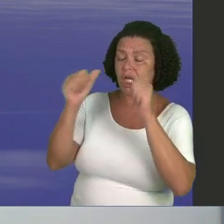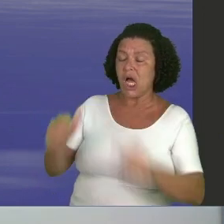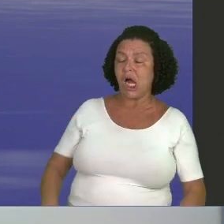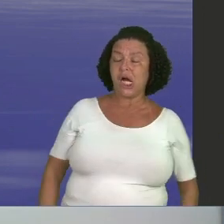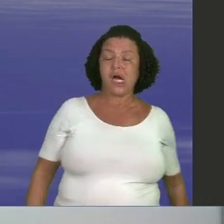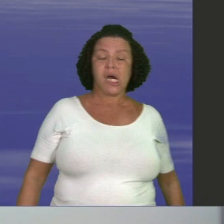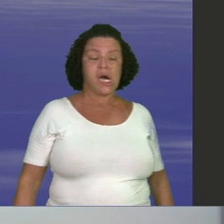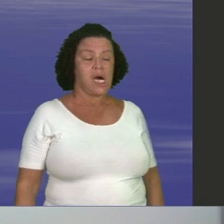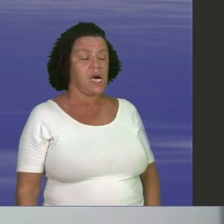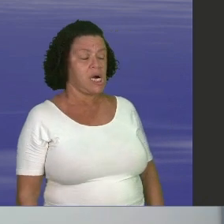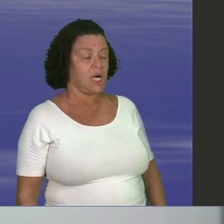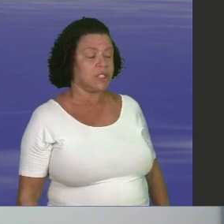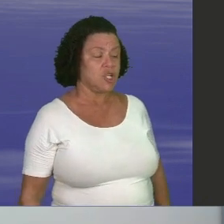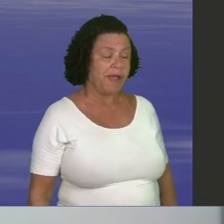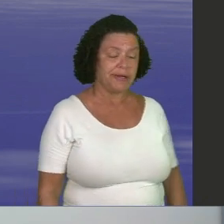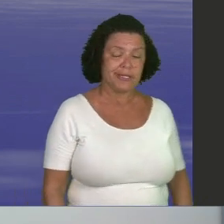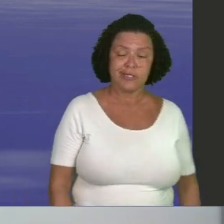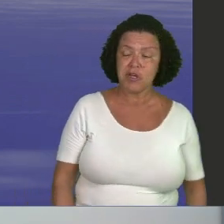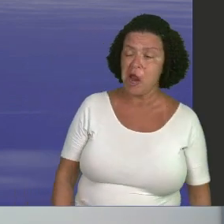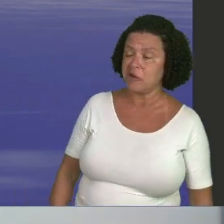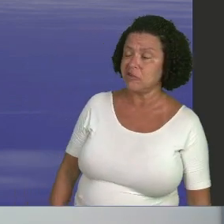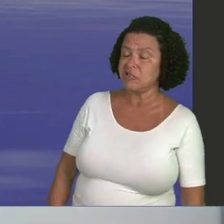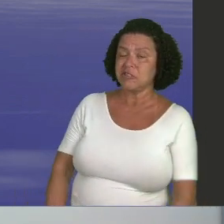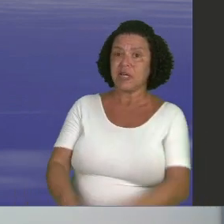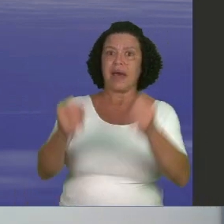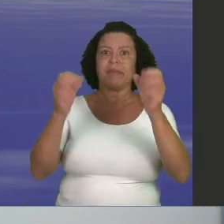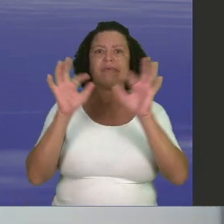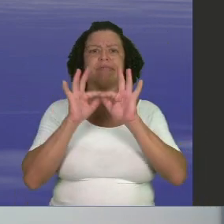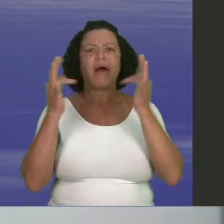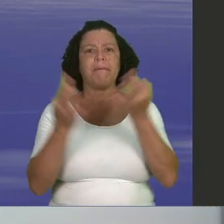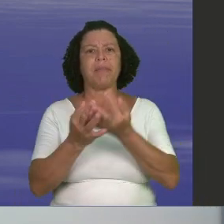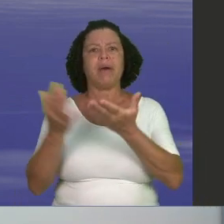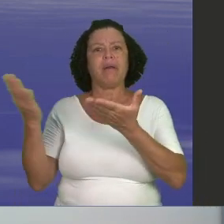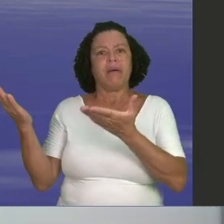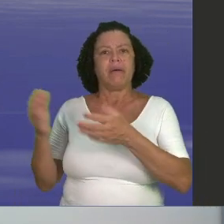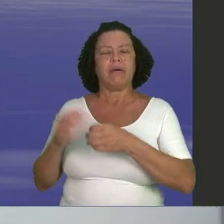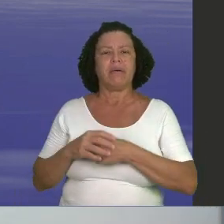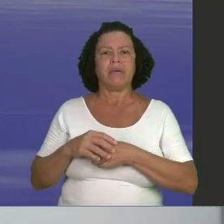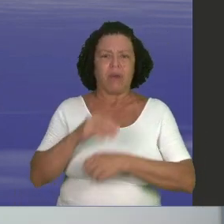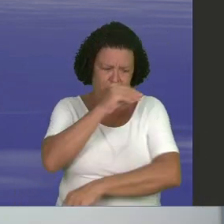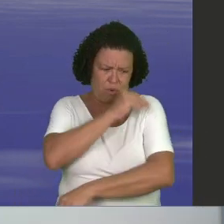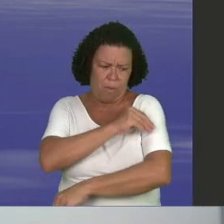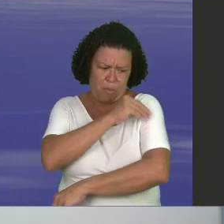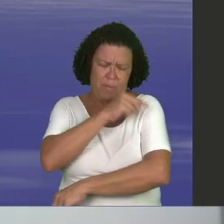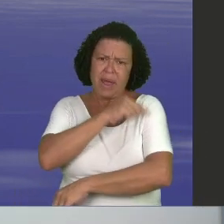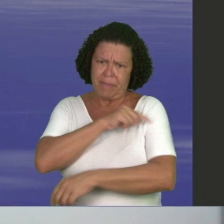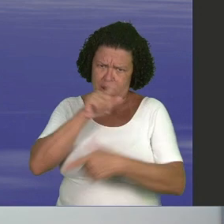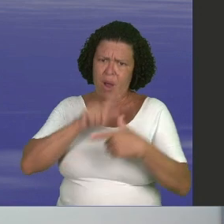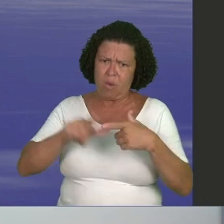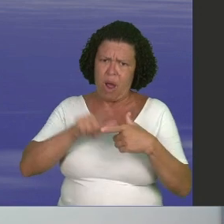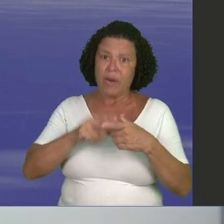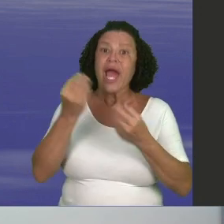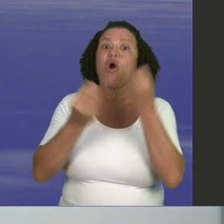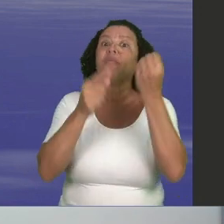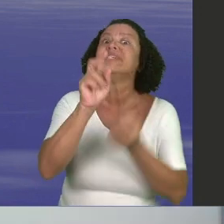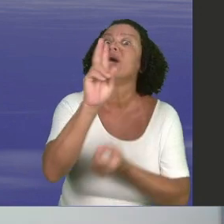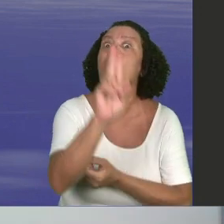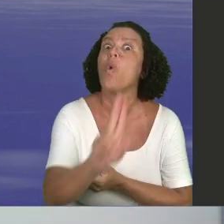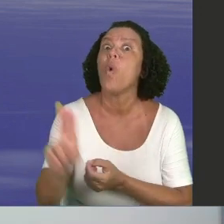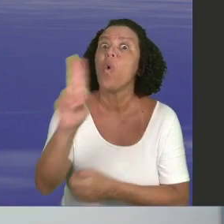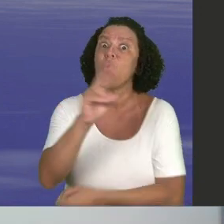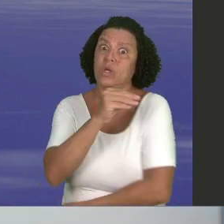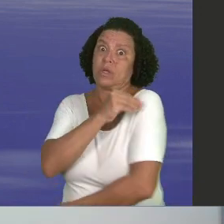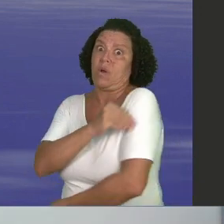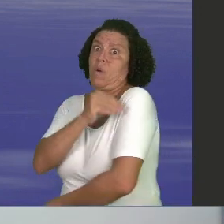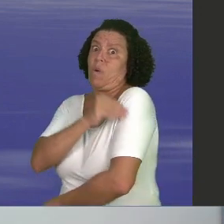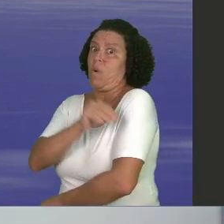pessoas embriagadas que destroem famílias, etc. O problema não é o álcool. O problema é o uso